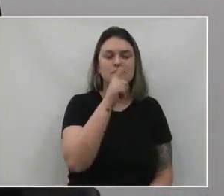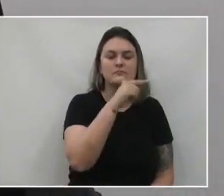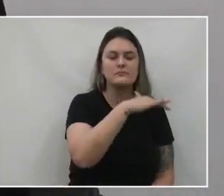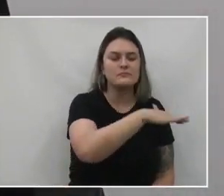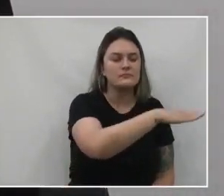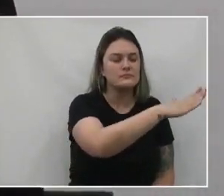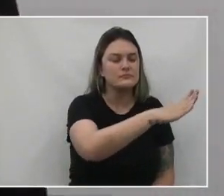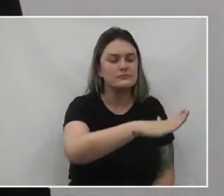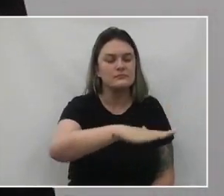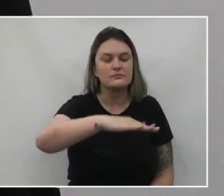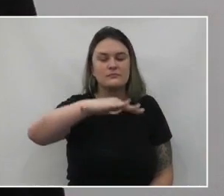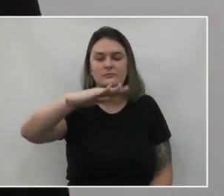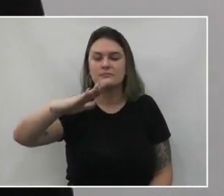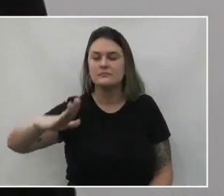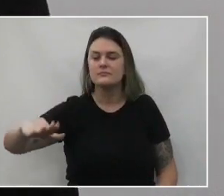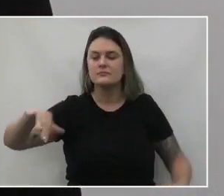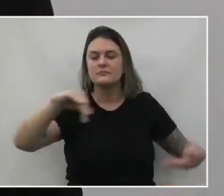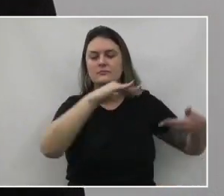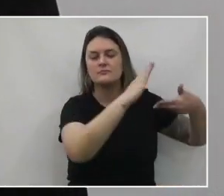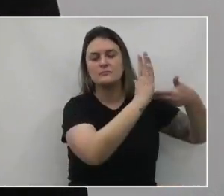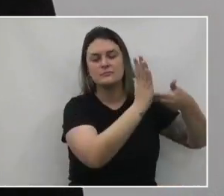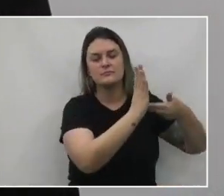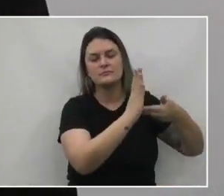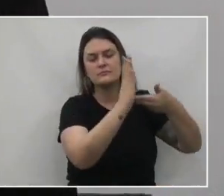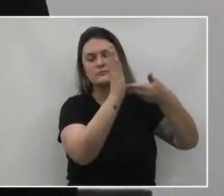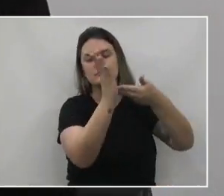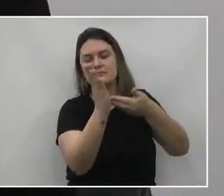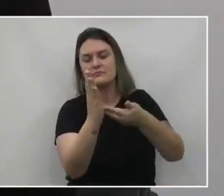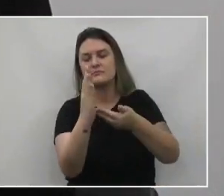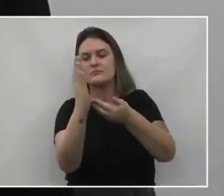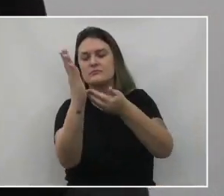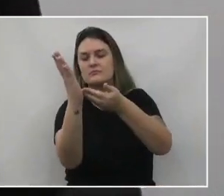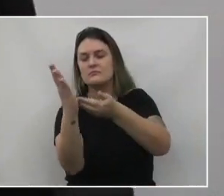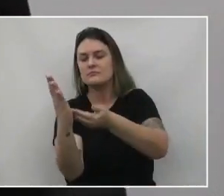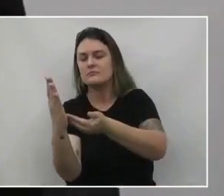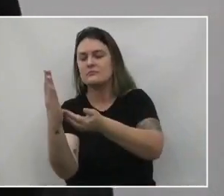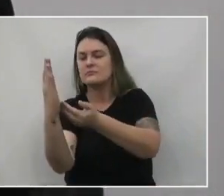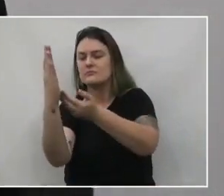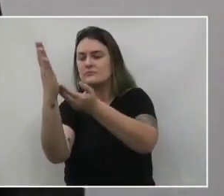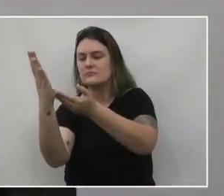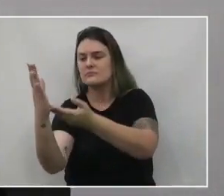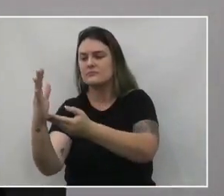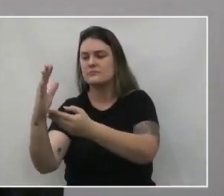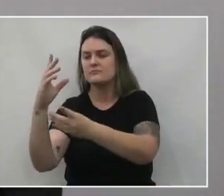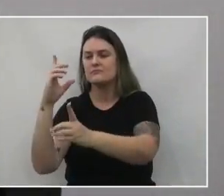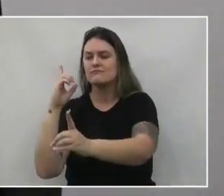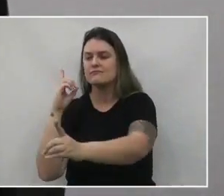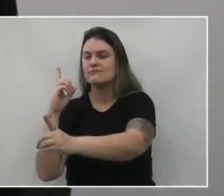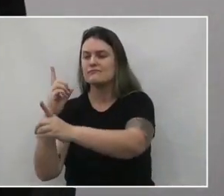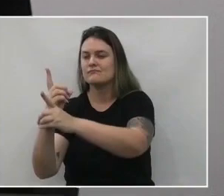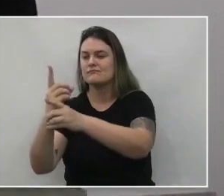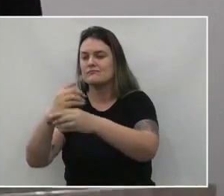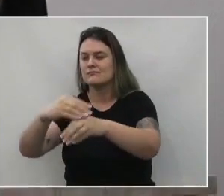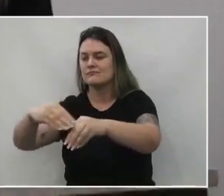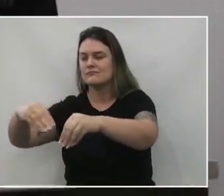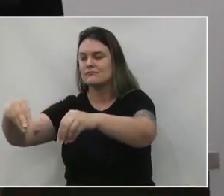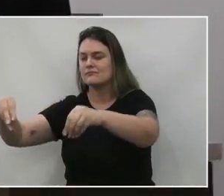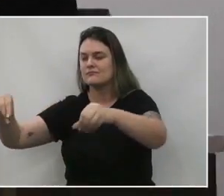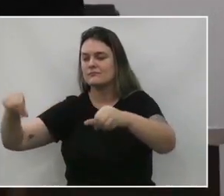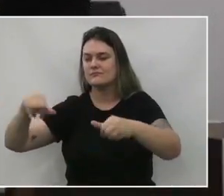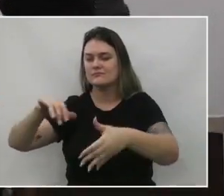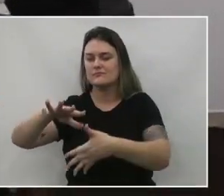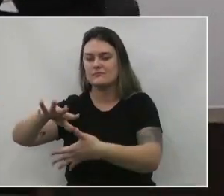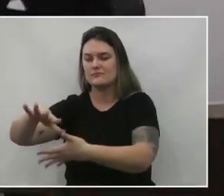Tentado eternamente em berço esplêndido, ao som do mar e à luz do céu profundo, Fulguras,